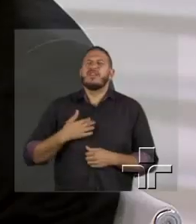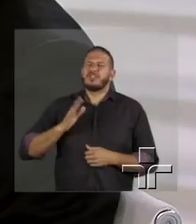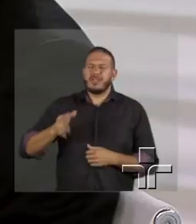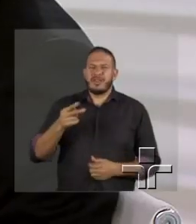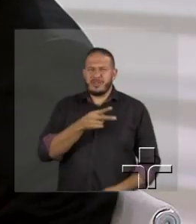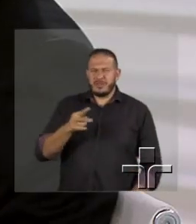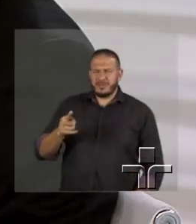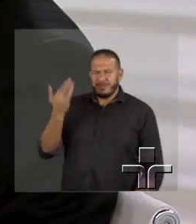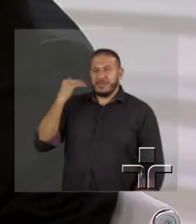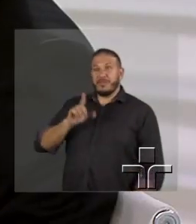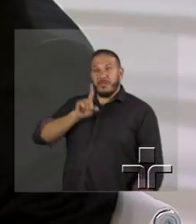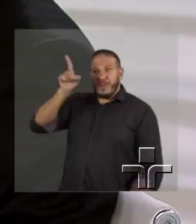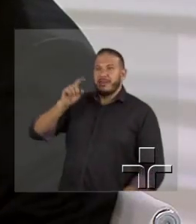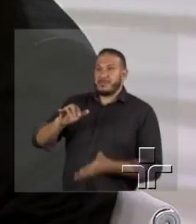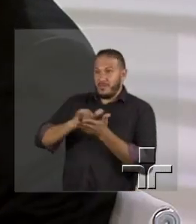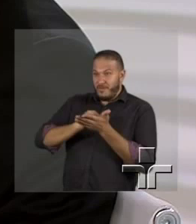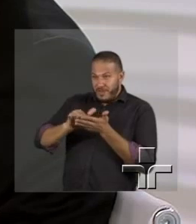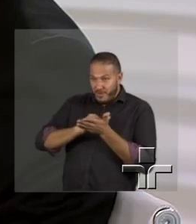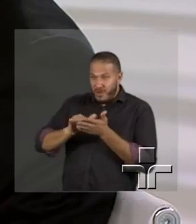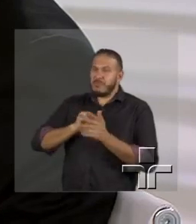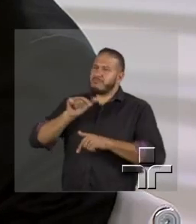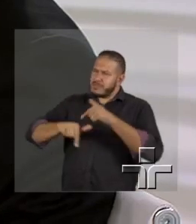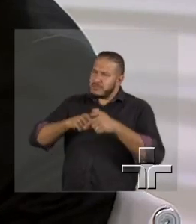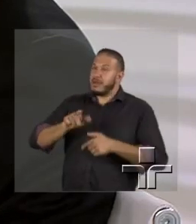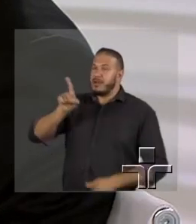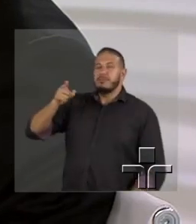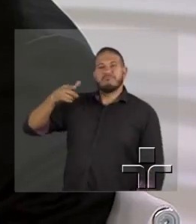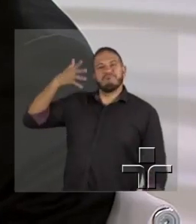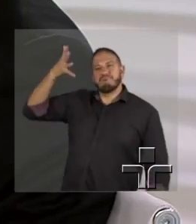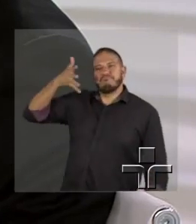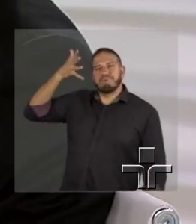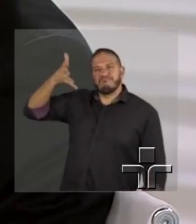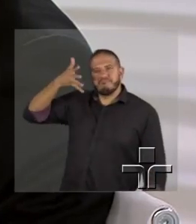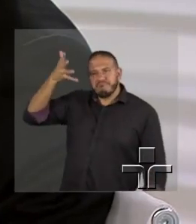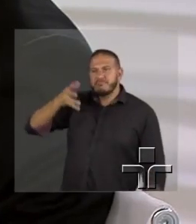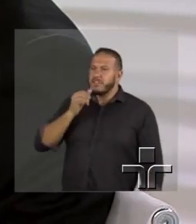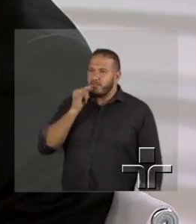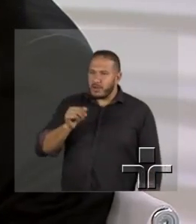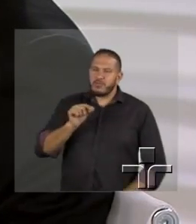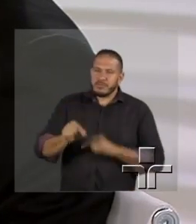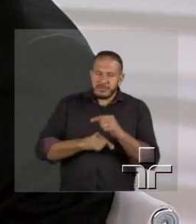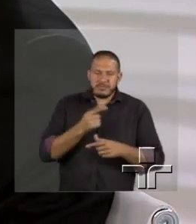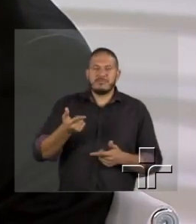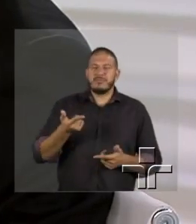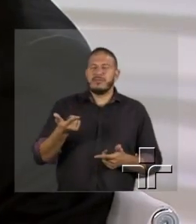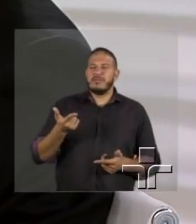né? Mas tem que tomar muito cuidado, que é para a sociedade sentir uma coerência